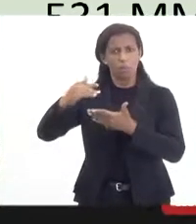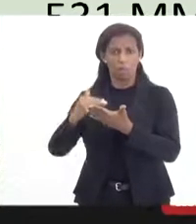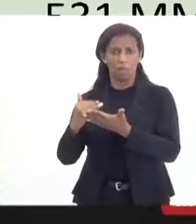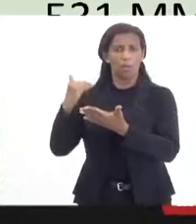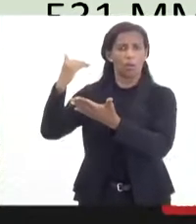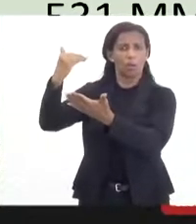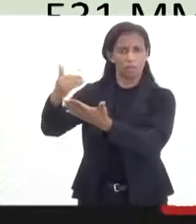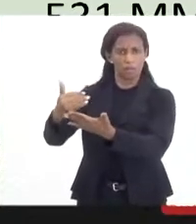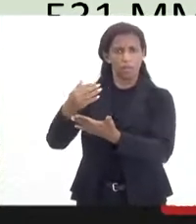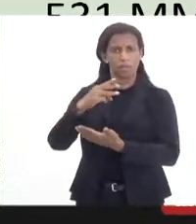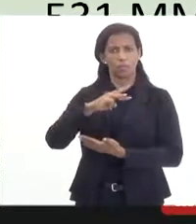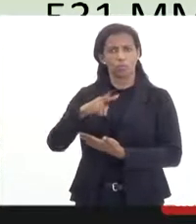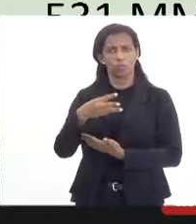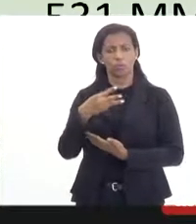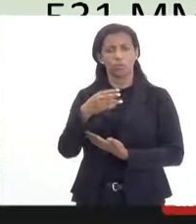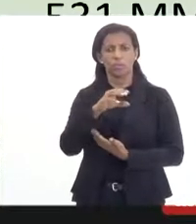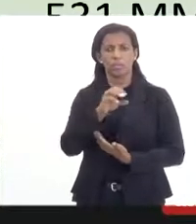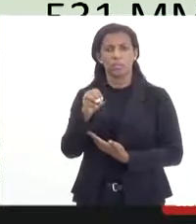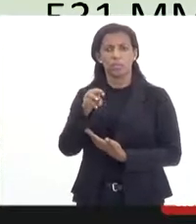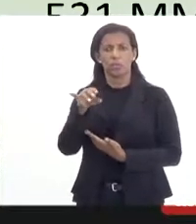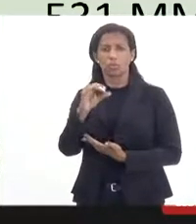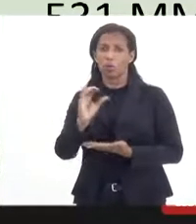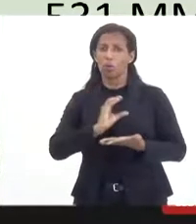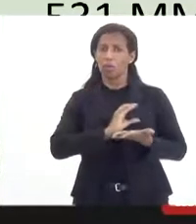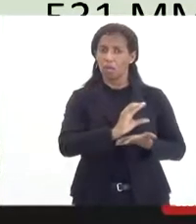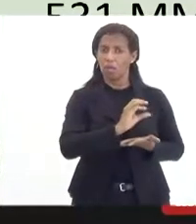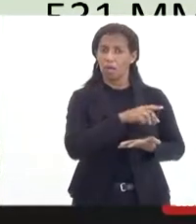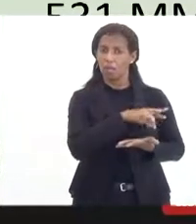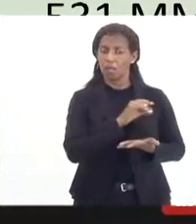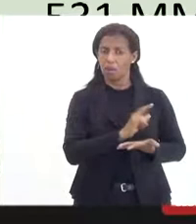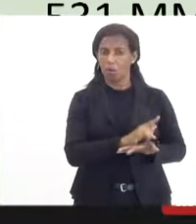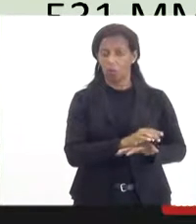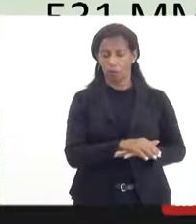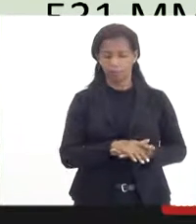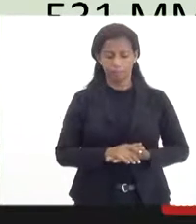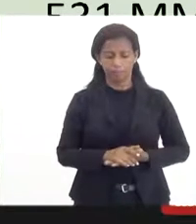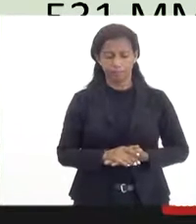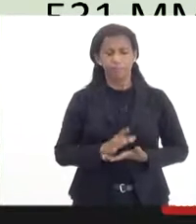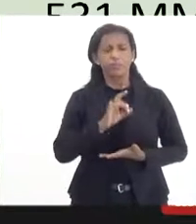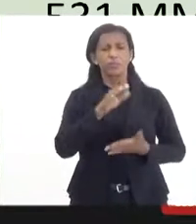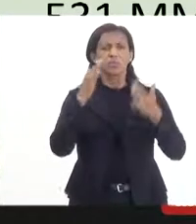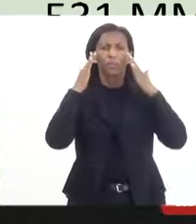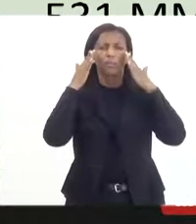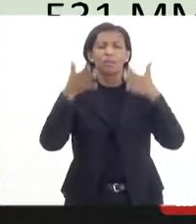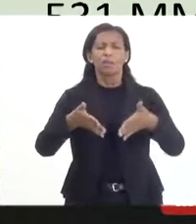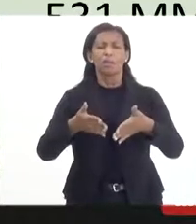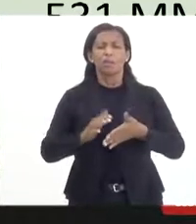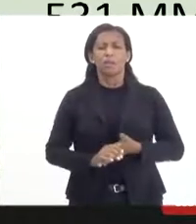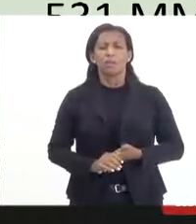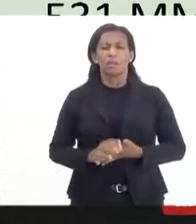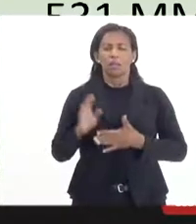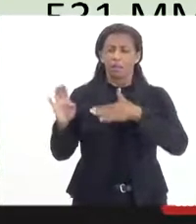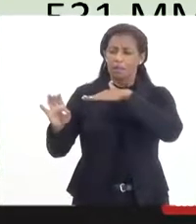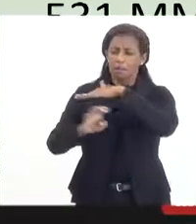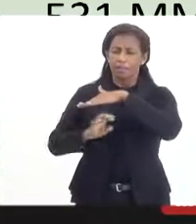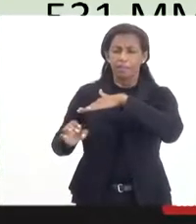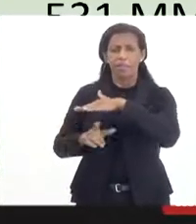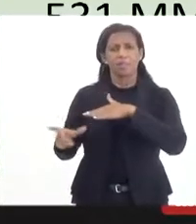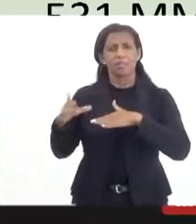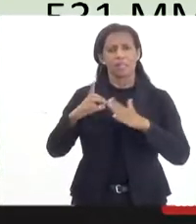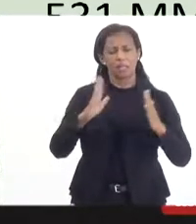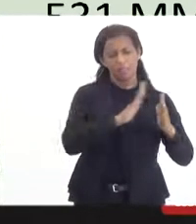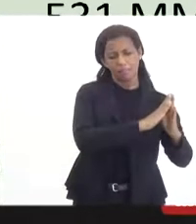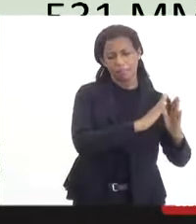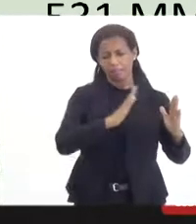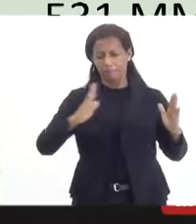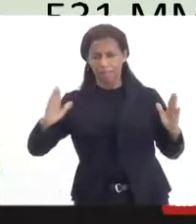outros 300 milhões de reais a essa conta. Então, eu quero só chamar a atenção, porque de fato a empresa tem, durante esse período,